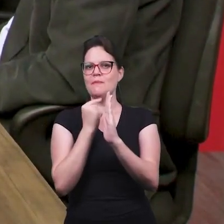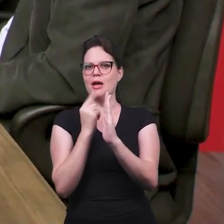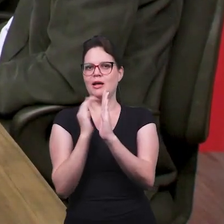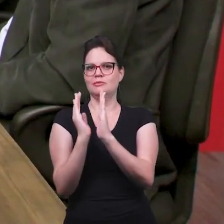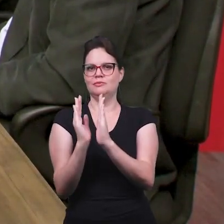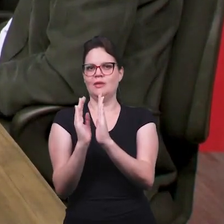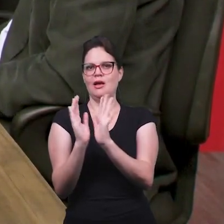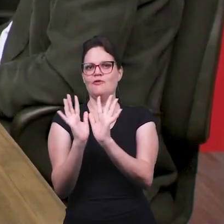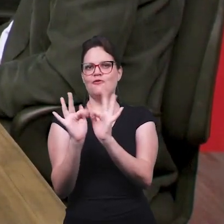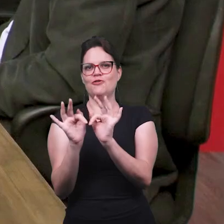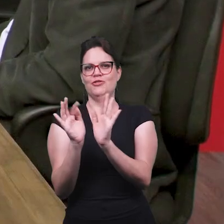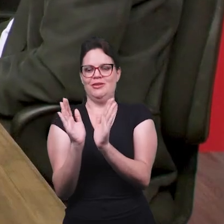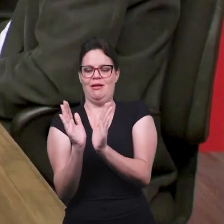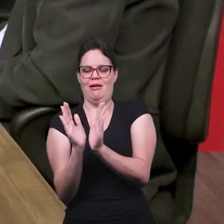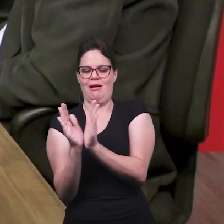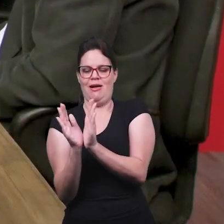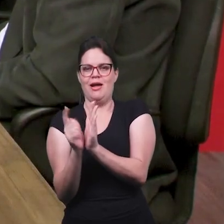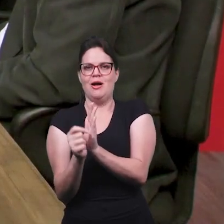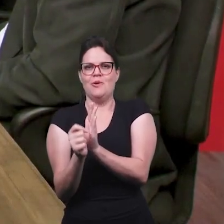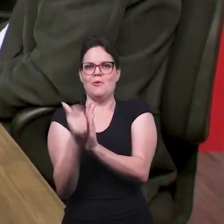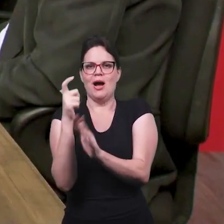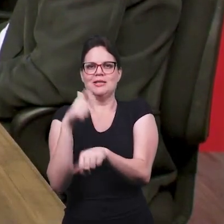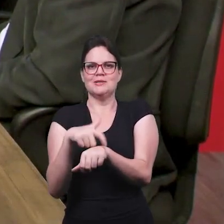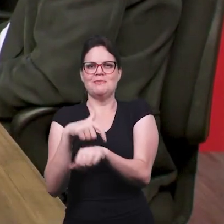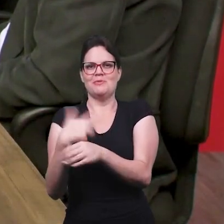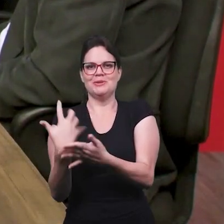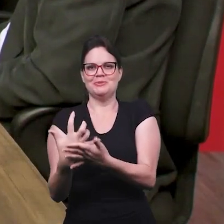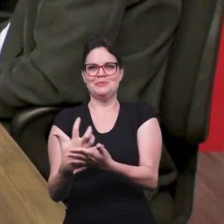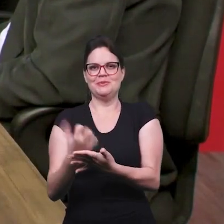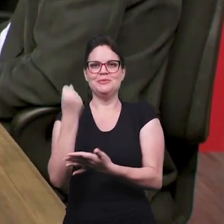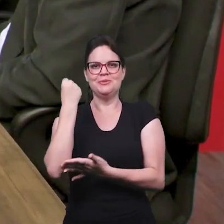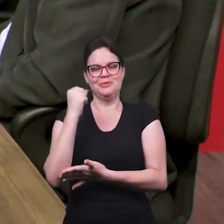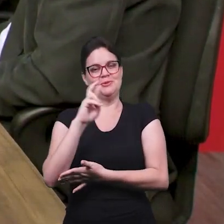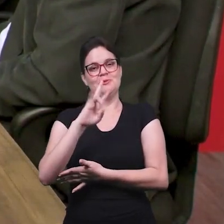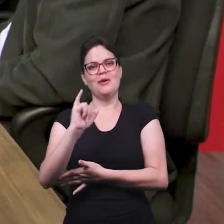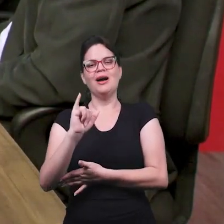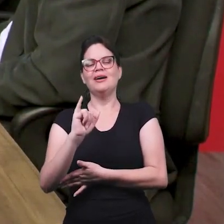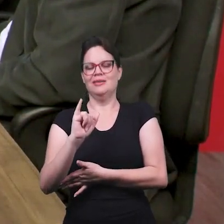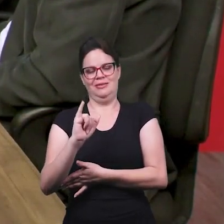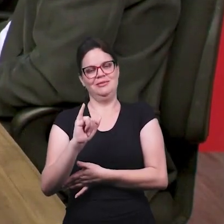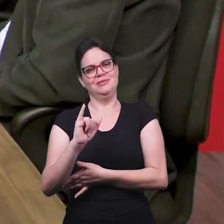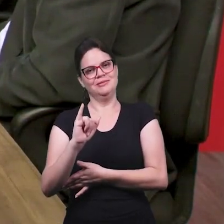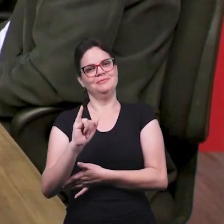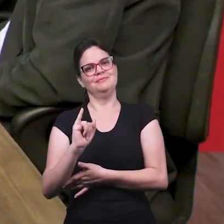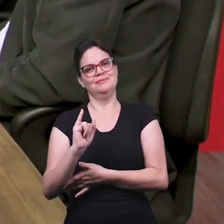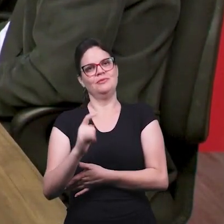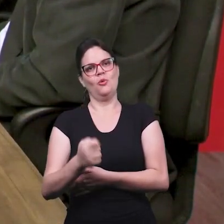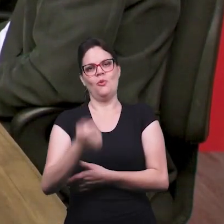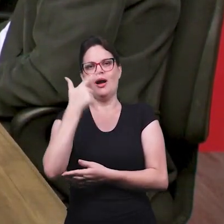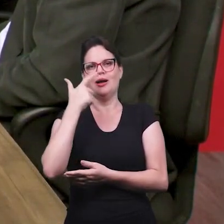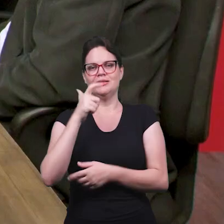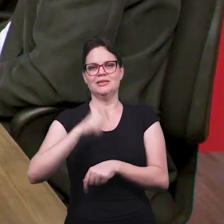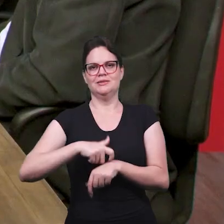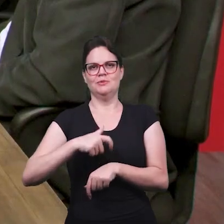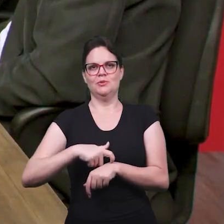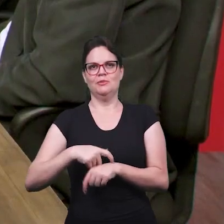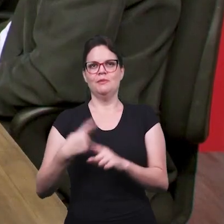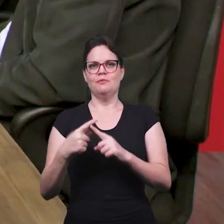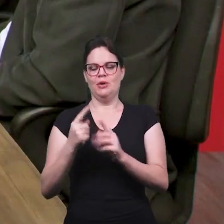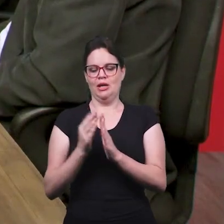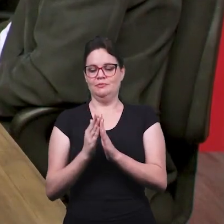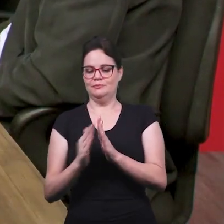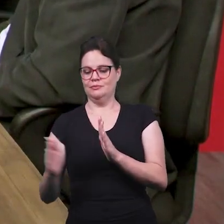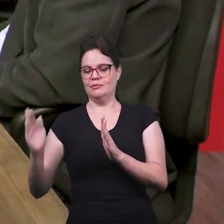Nos aproximando daquele grande momento que é o arrebatamento da igreja, que o Senhor Jesus vai intitular ali com o princípio de